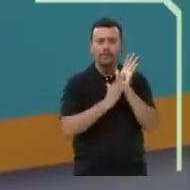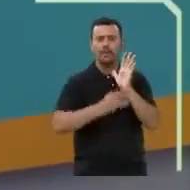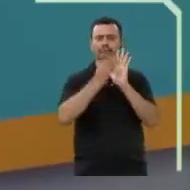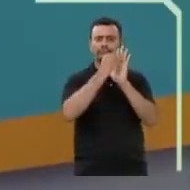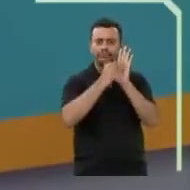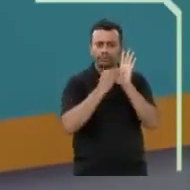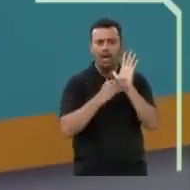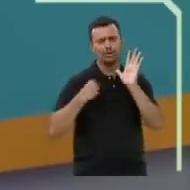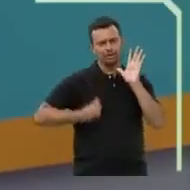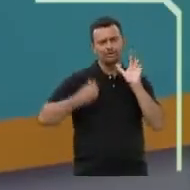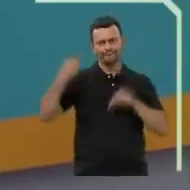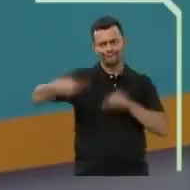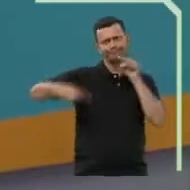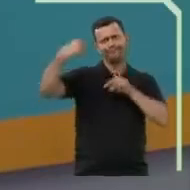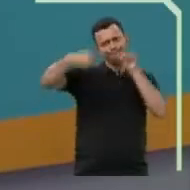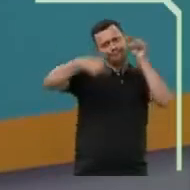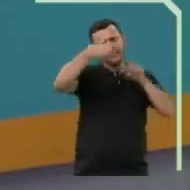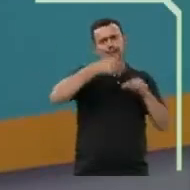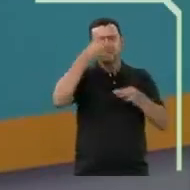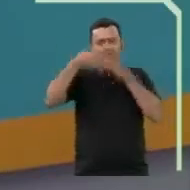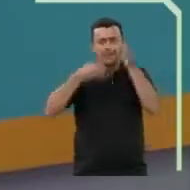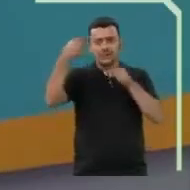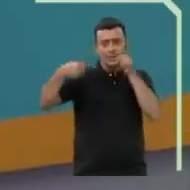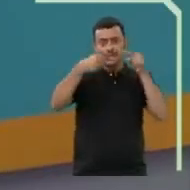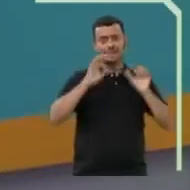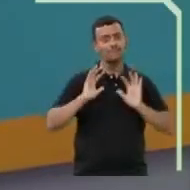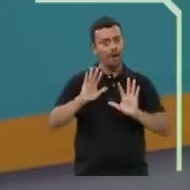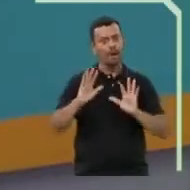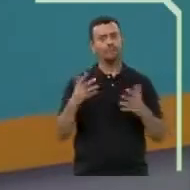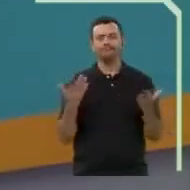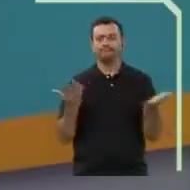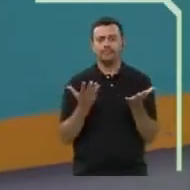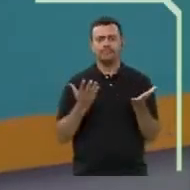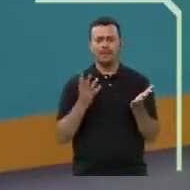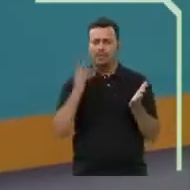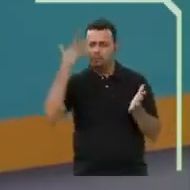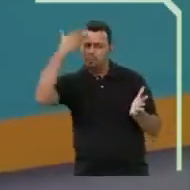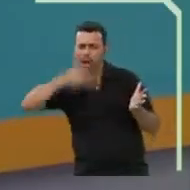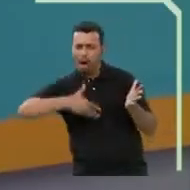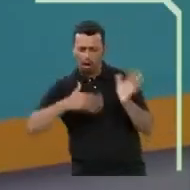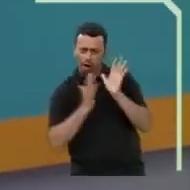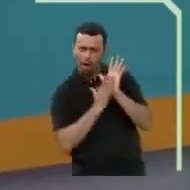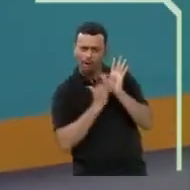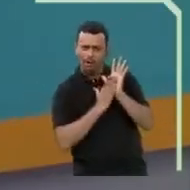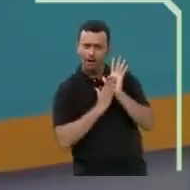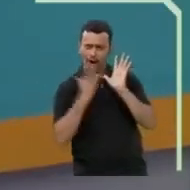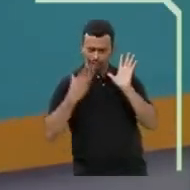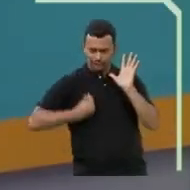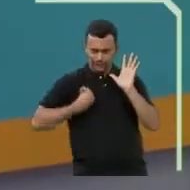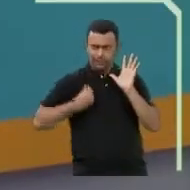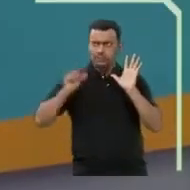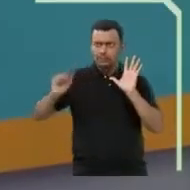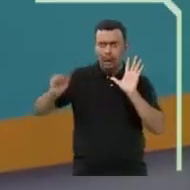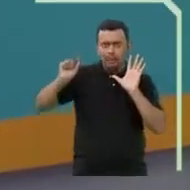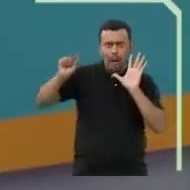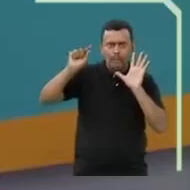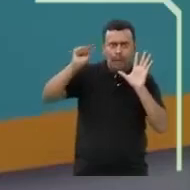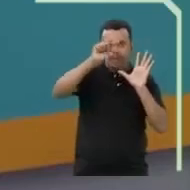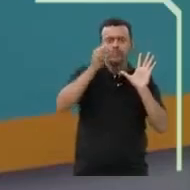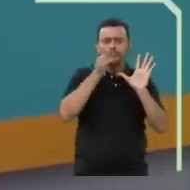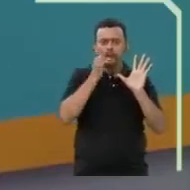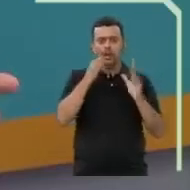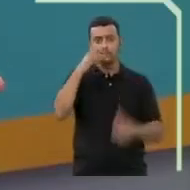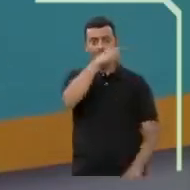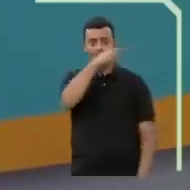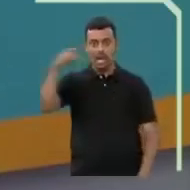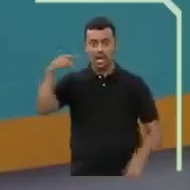institucionalidade democrática. Mas há uma brutal contestação da legitimidade da operação das instituições centrais. Vamos lá, Presidência da